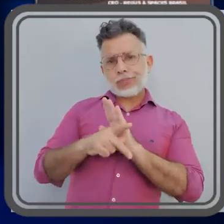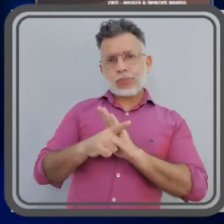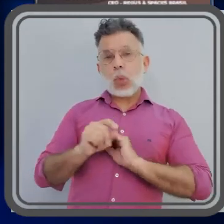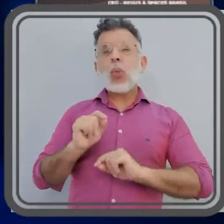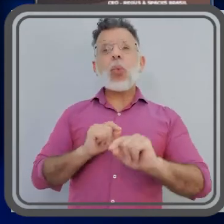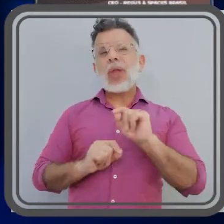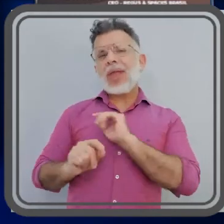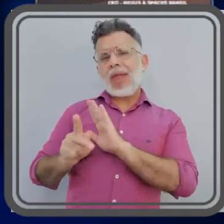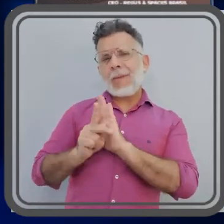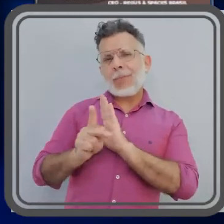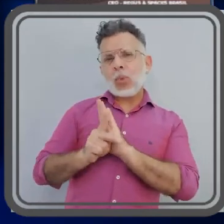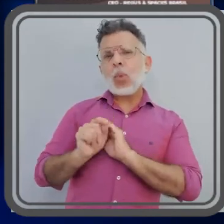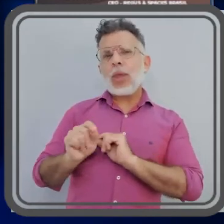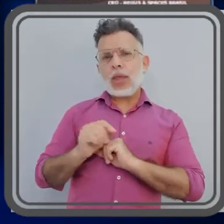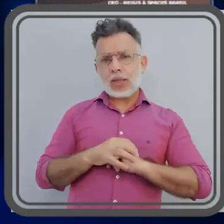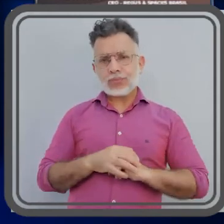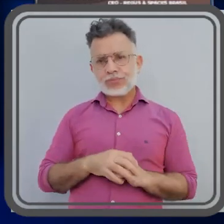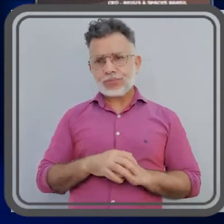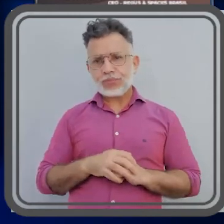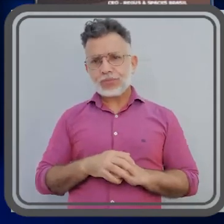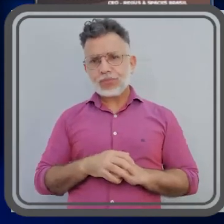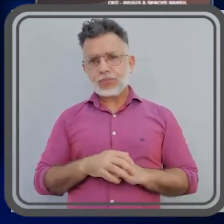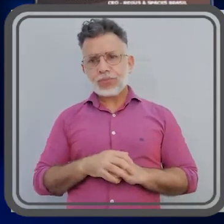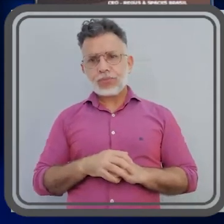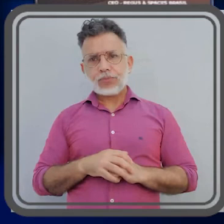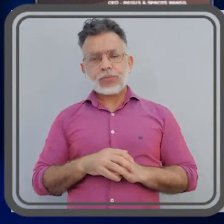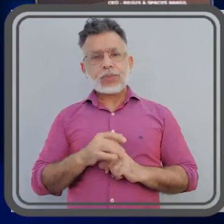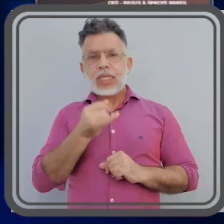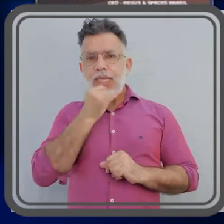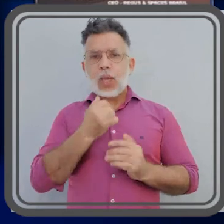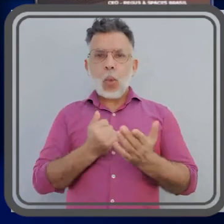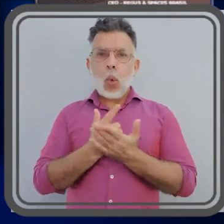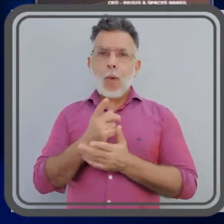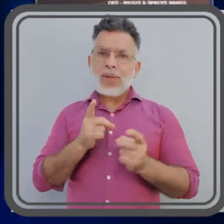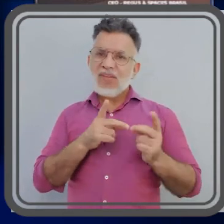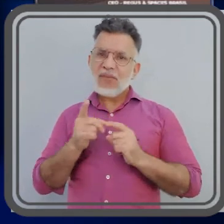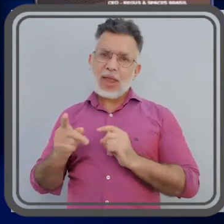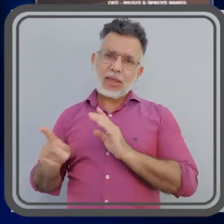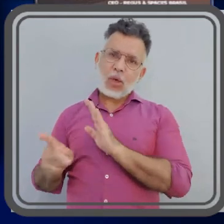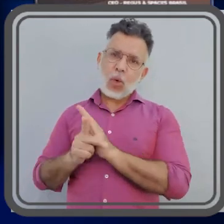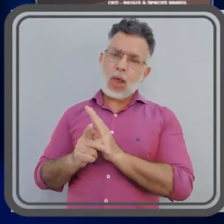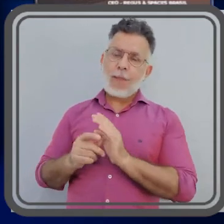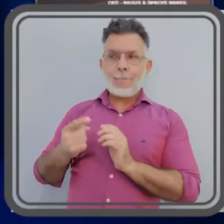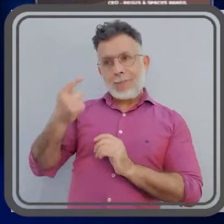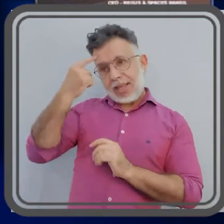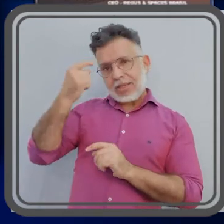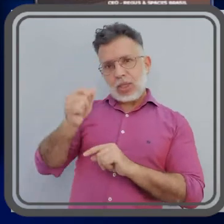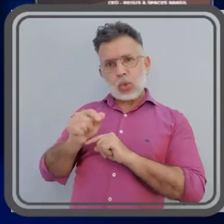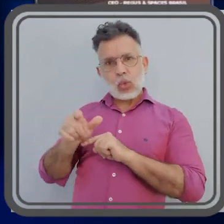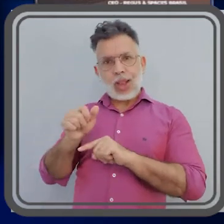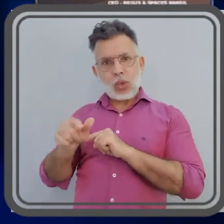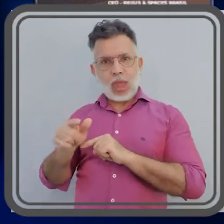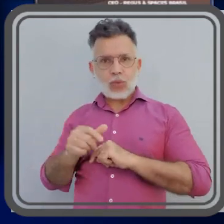é o mercado de propriedades? É a propriedade que compra e vende já pensando no aluguel.